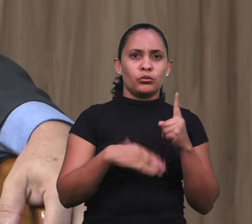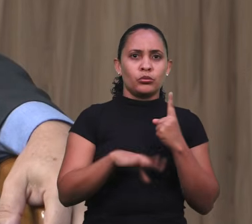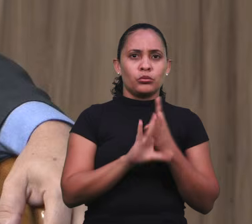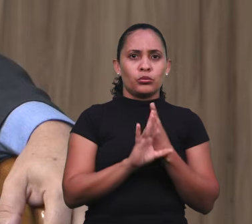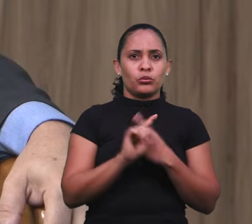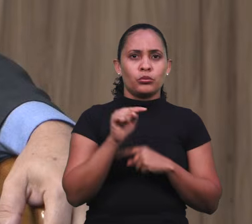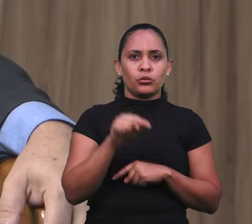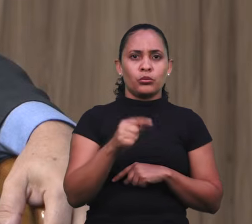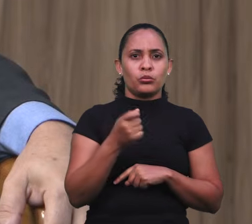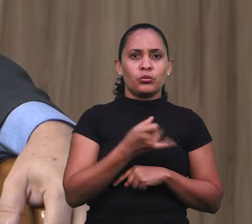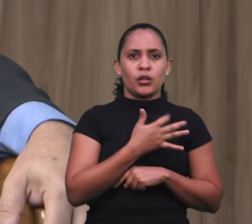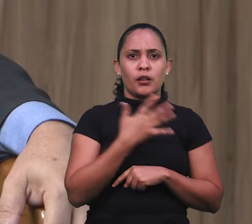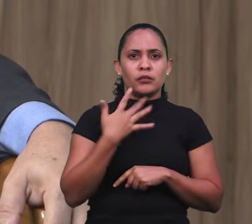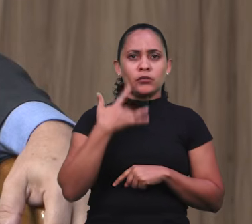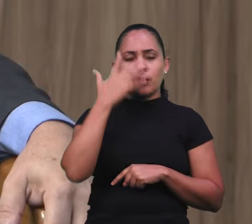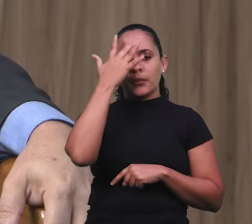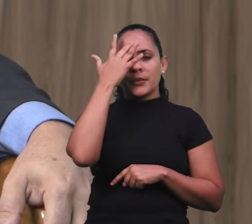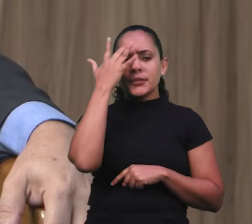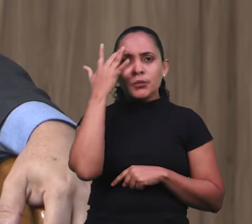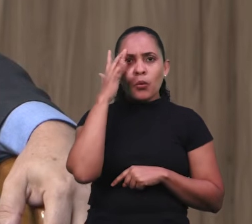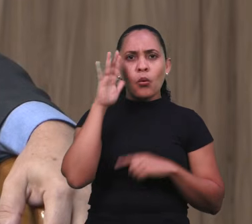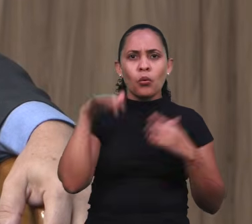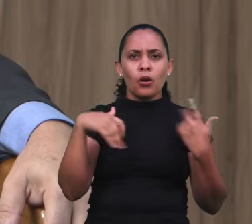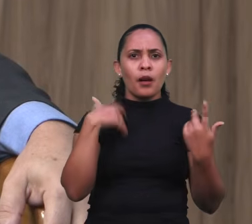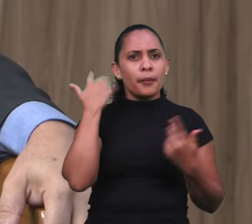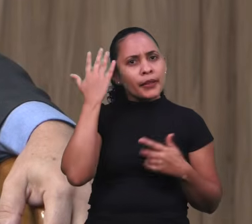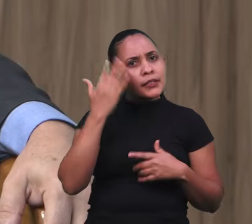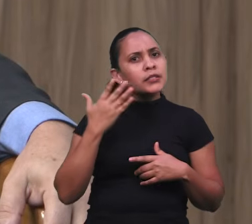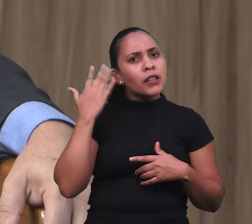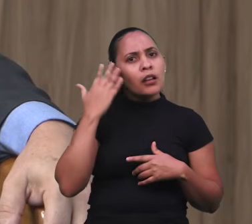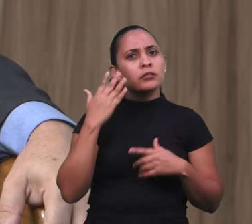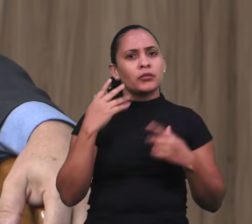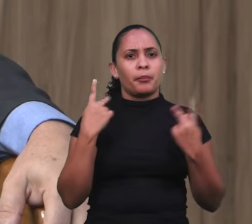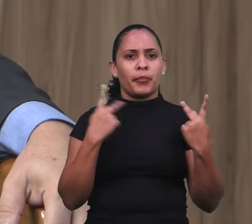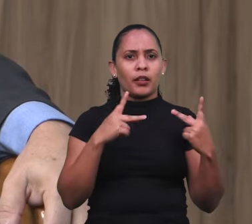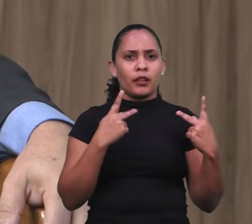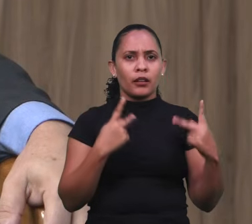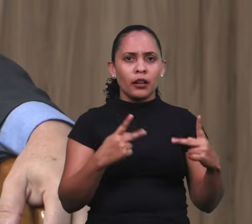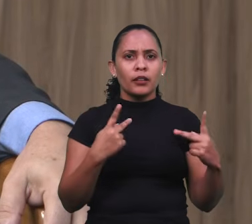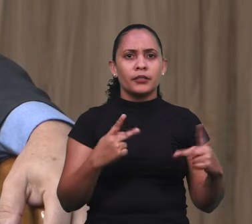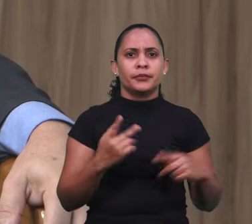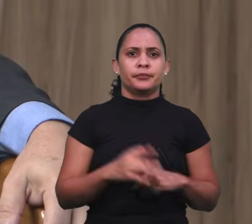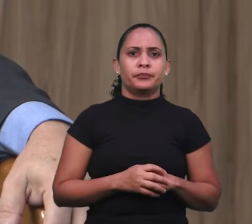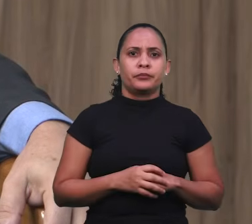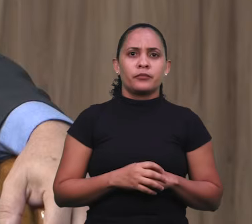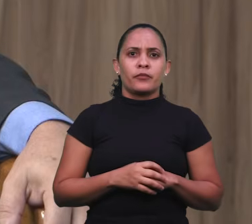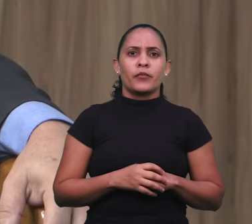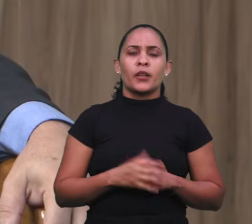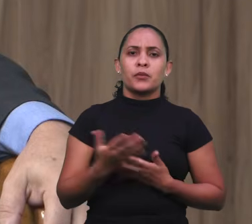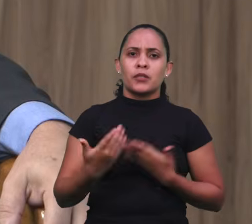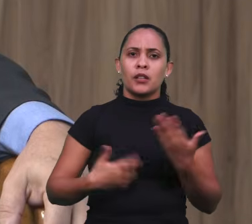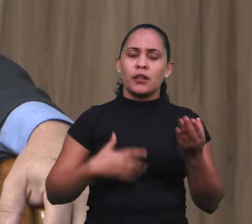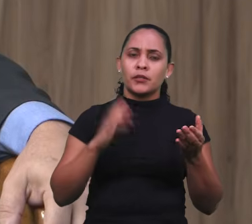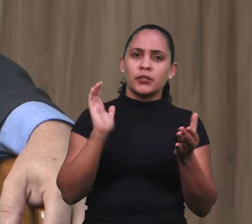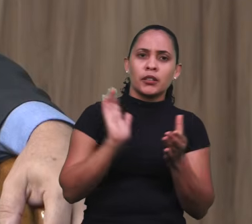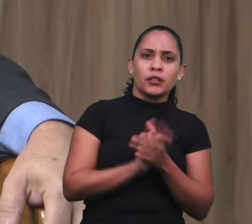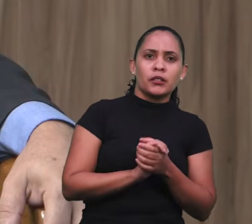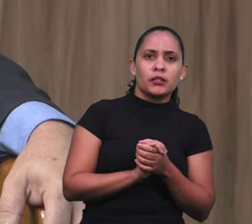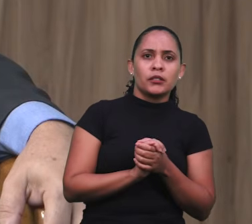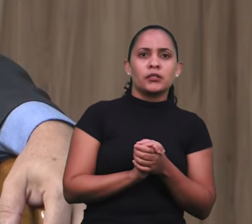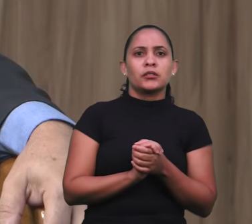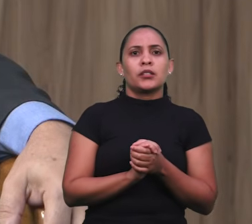igreja, todos os cultos realizados, com quantidade de pessoas, com qual foi a mensagem pregada, os irmãos que